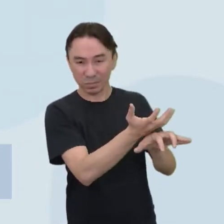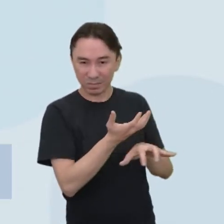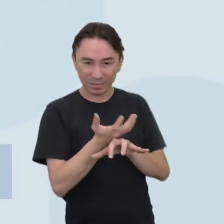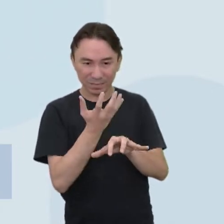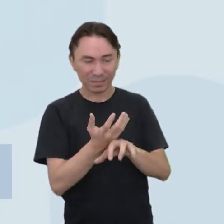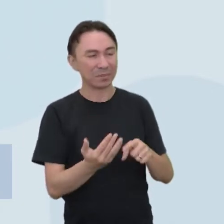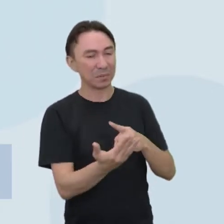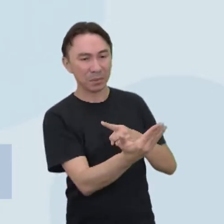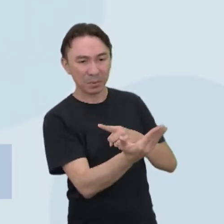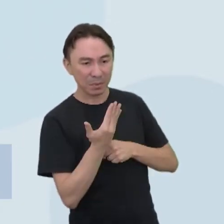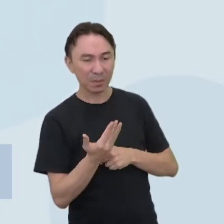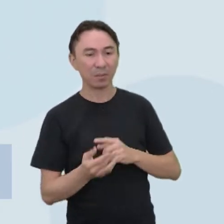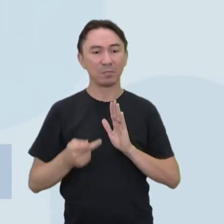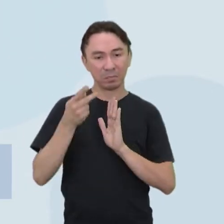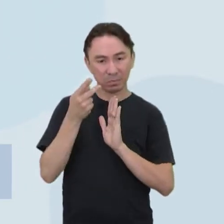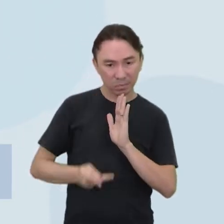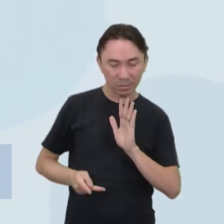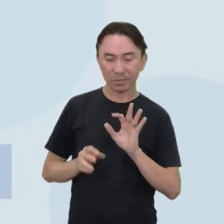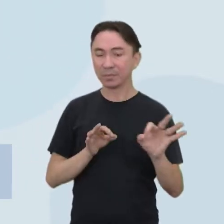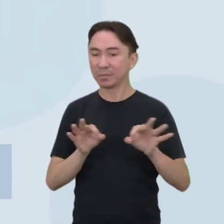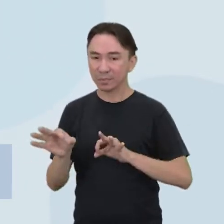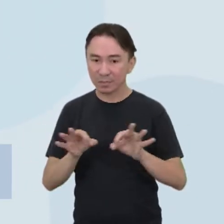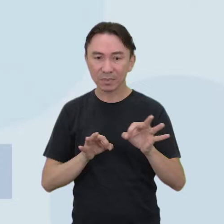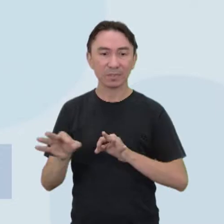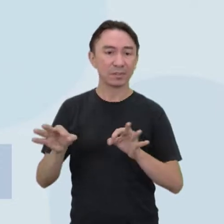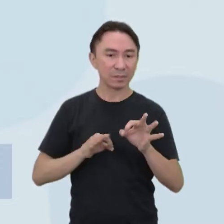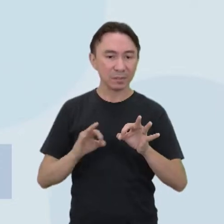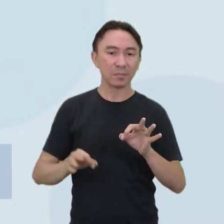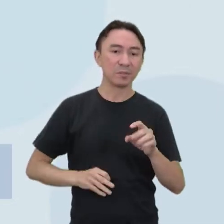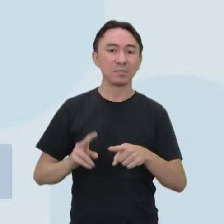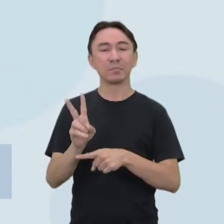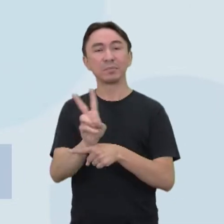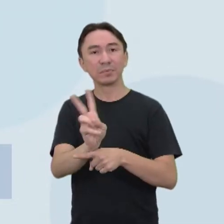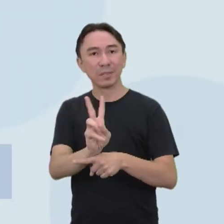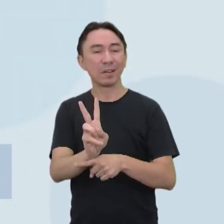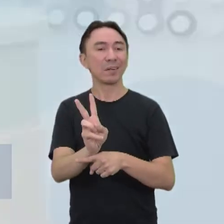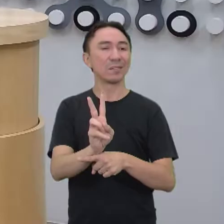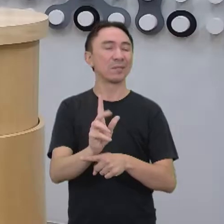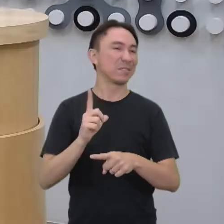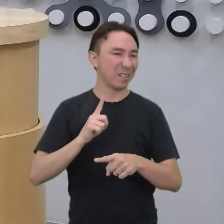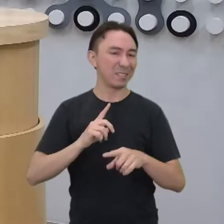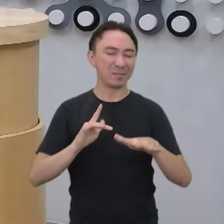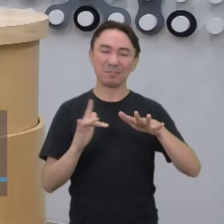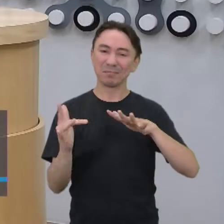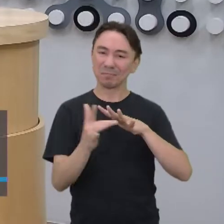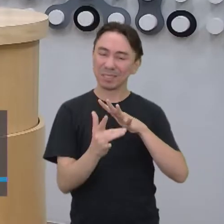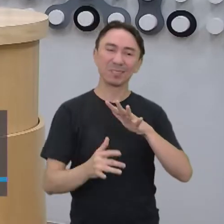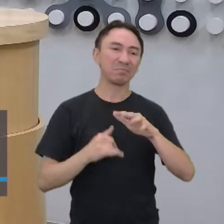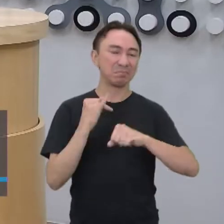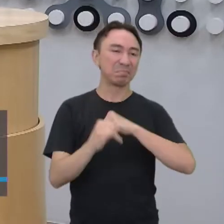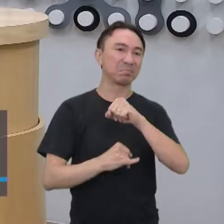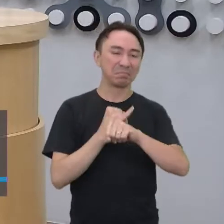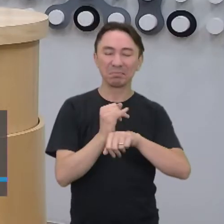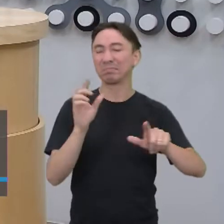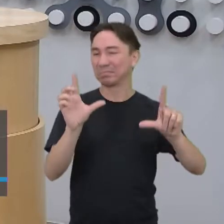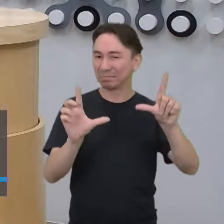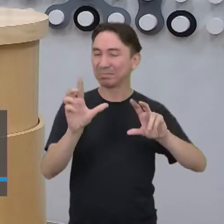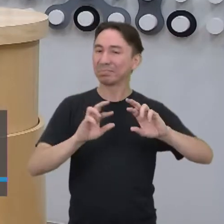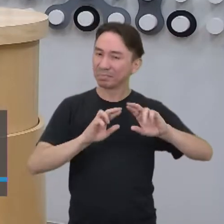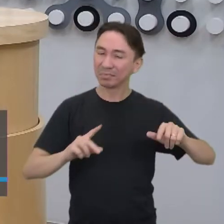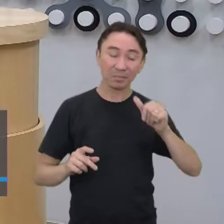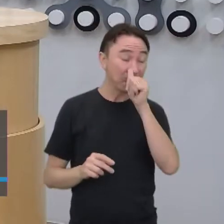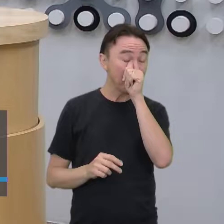do nosso projeto de observatório de mídias. É esse o nosso projeto. E aí, bacana, eu também tive o